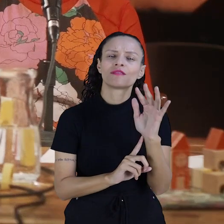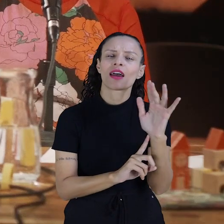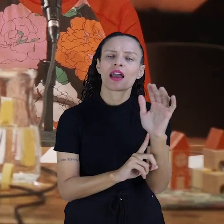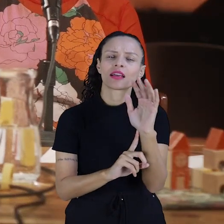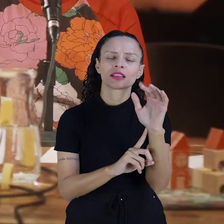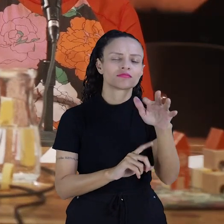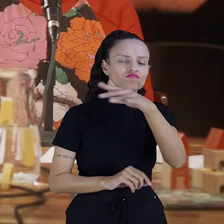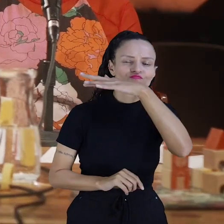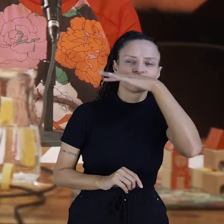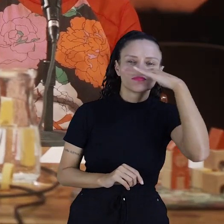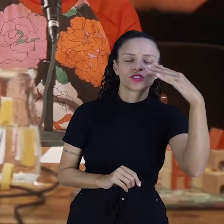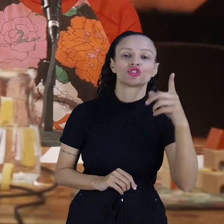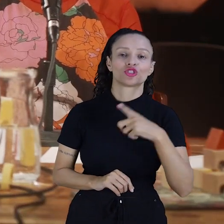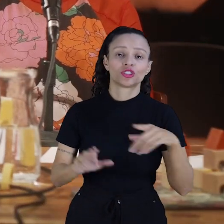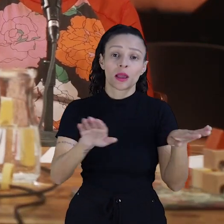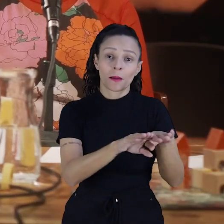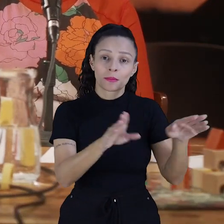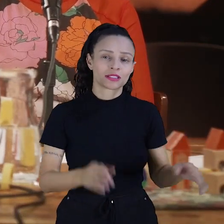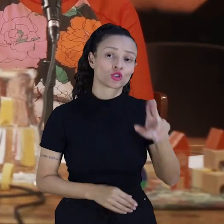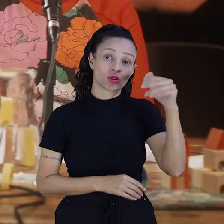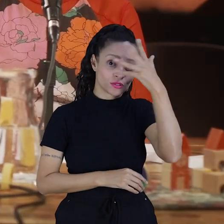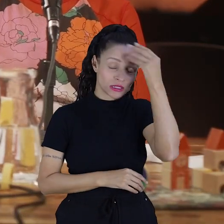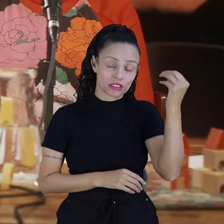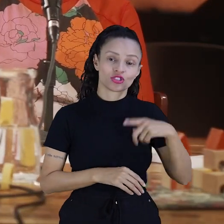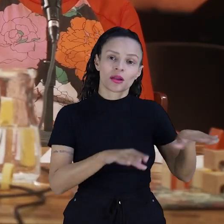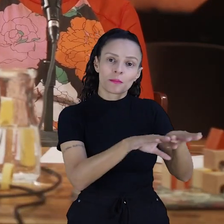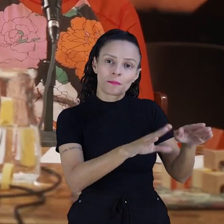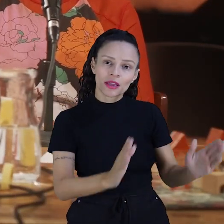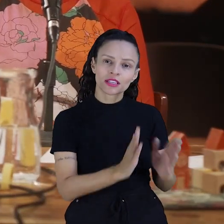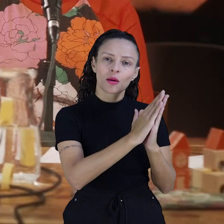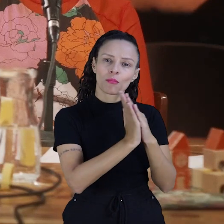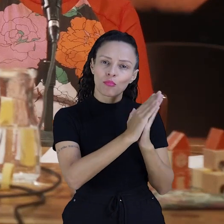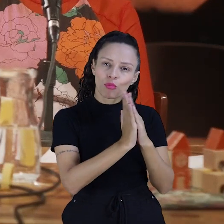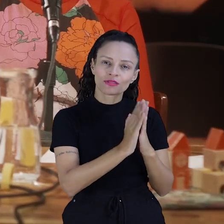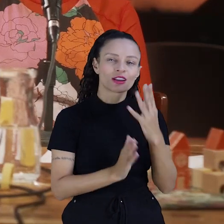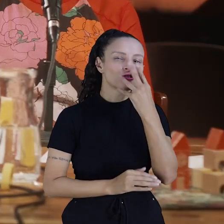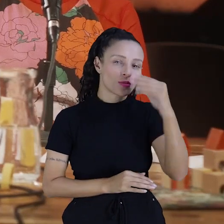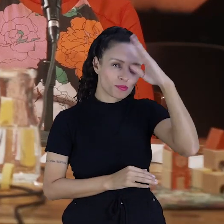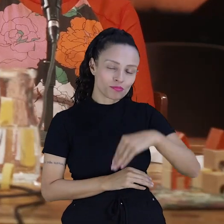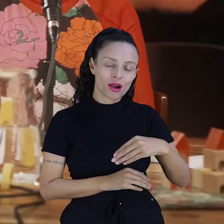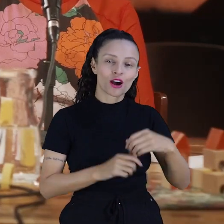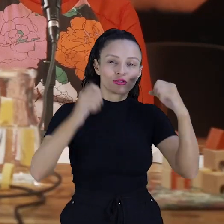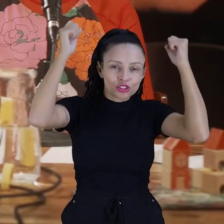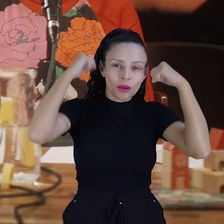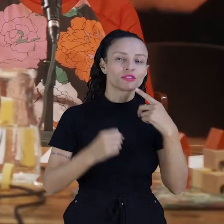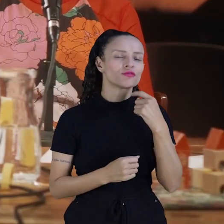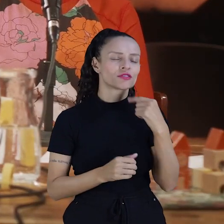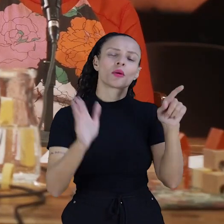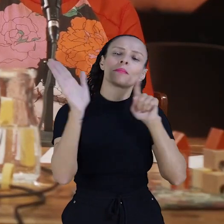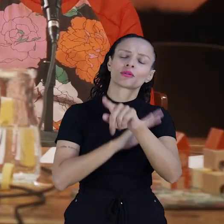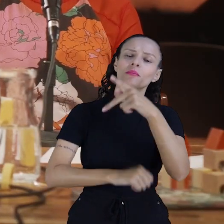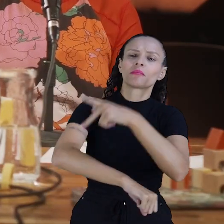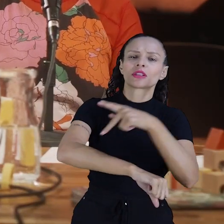velas aromatizadas. Tinha uma mesinha, eu nunca vou esquecer, com o boneco do Lobo Mau e a Chapeuzinho tomando café. Aí eu perguntei